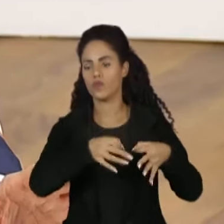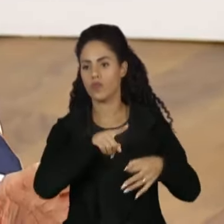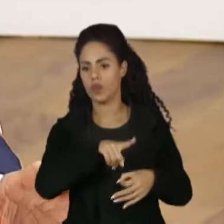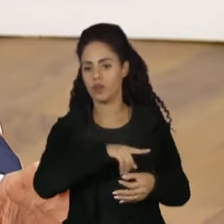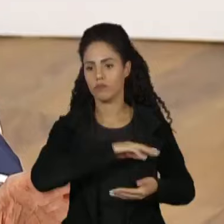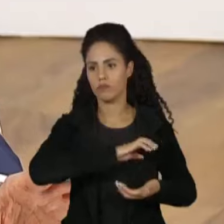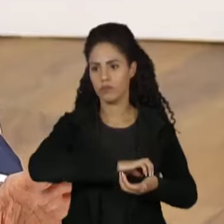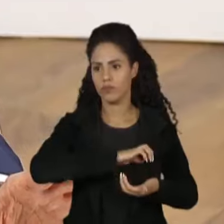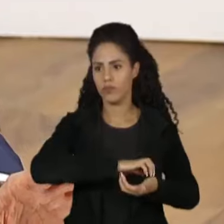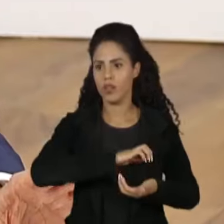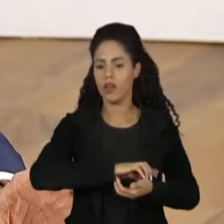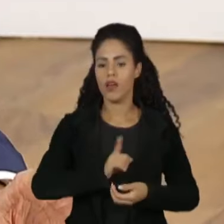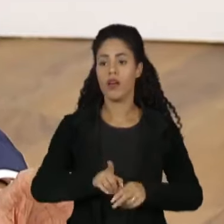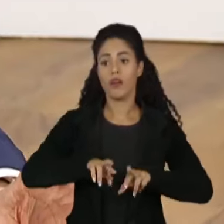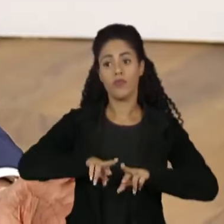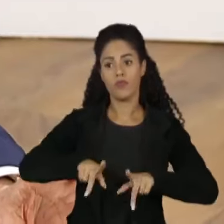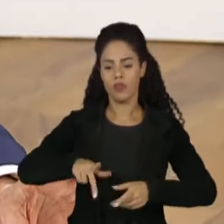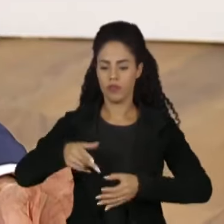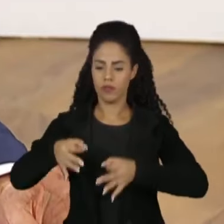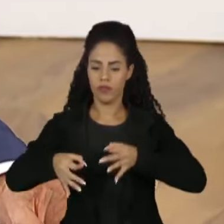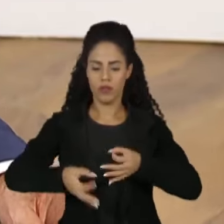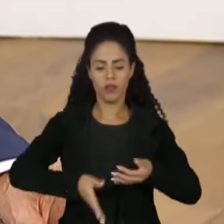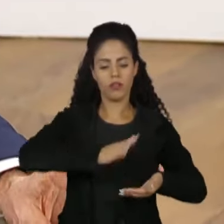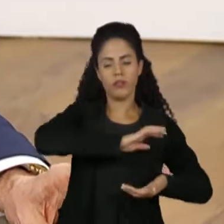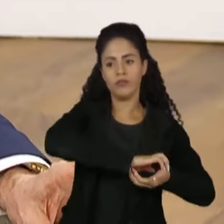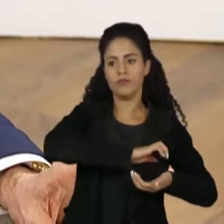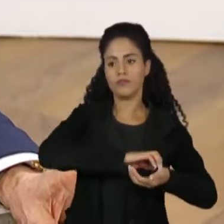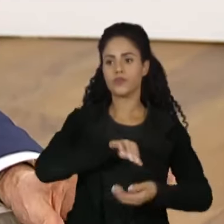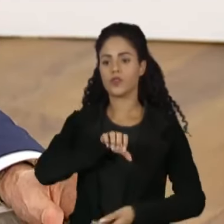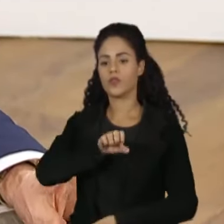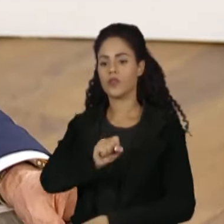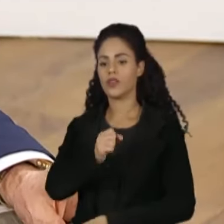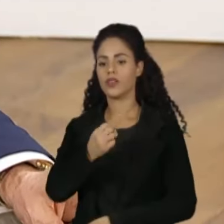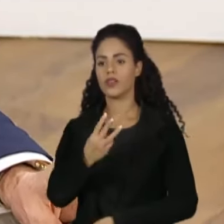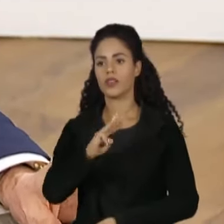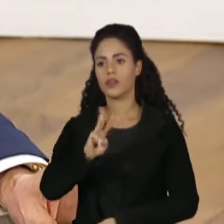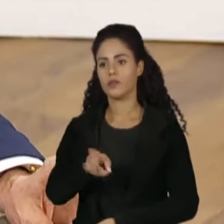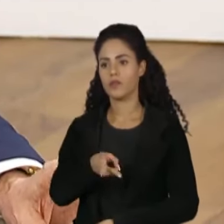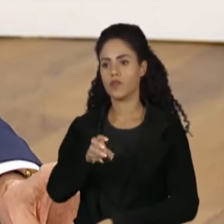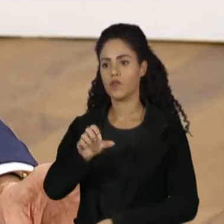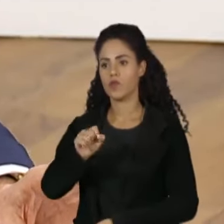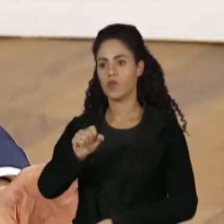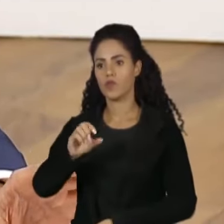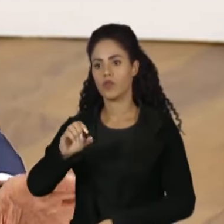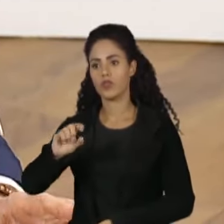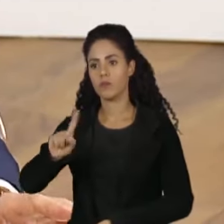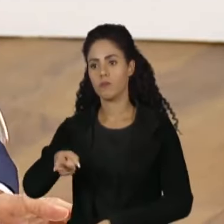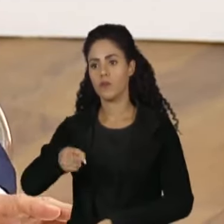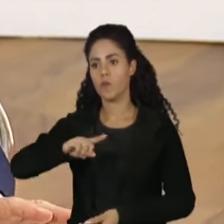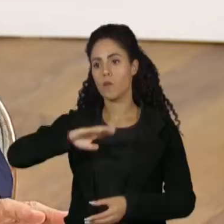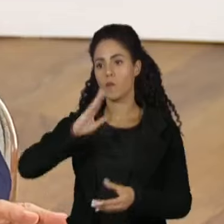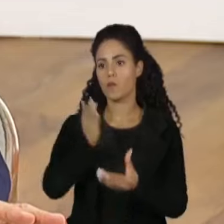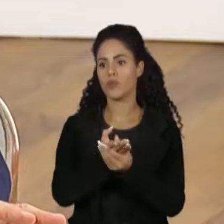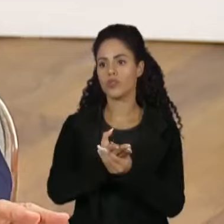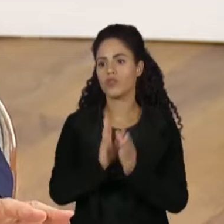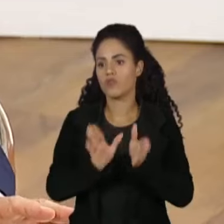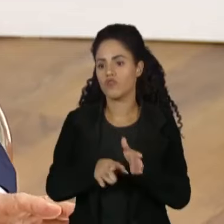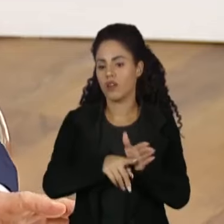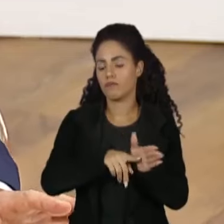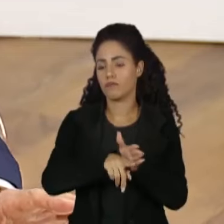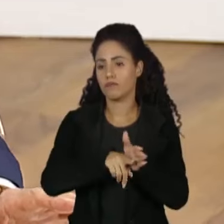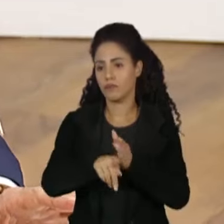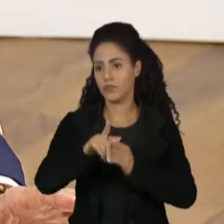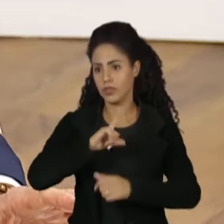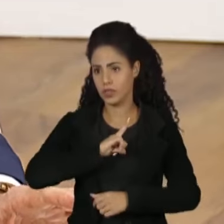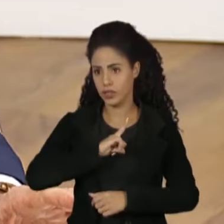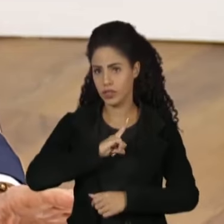Supremo. O Judiciário brasileiro tem 83 milhões e 800 mil processos em andamento. O